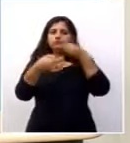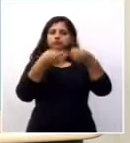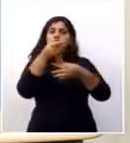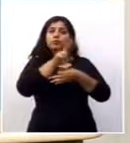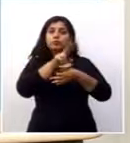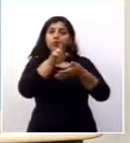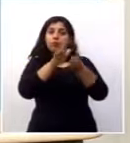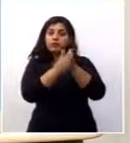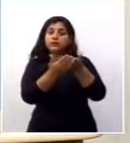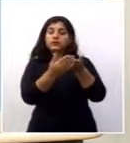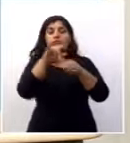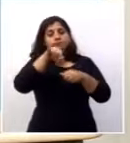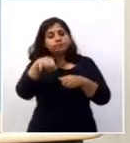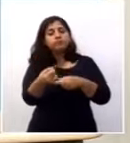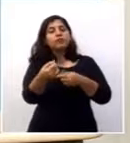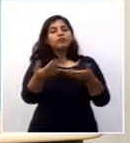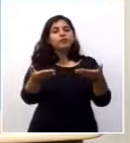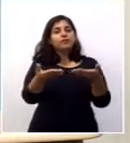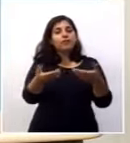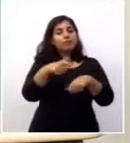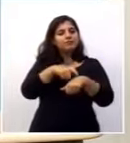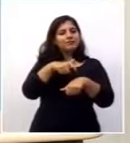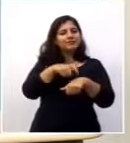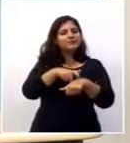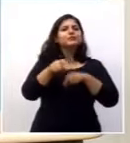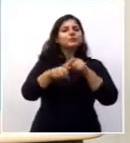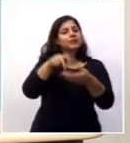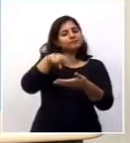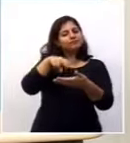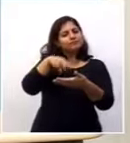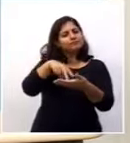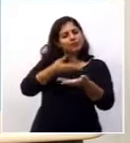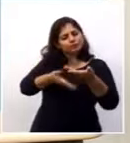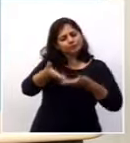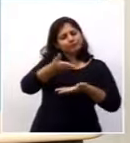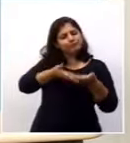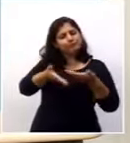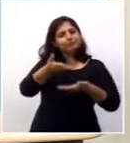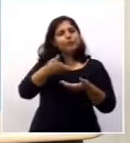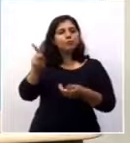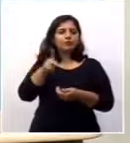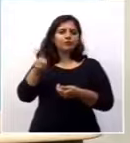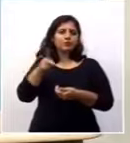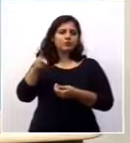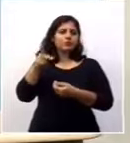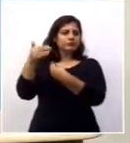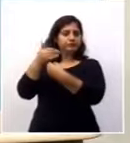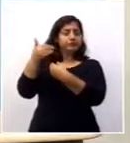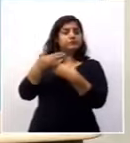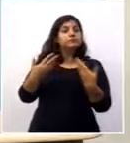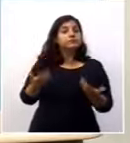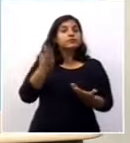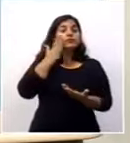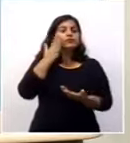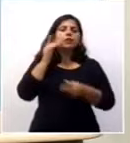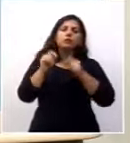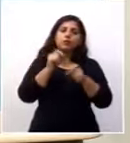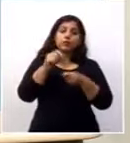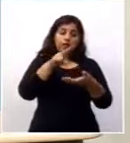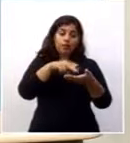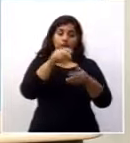livros para vocês, aproveitem esse momento para ler, para interagir com esses professores, né? E quem sabe até lendo